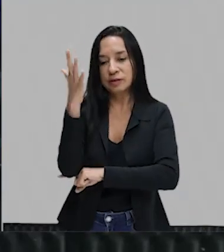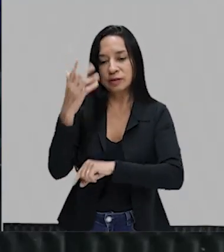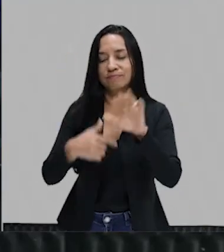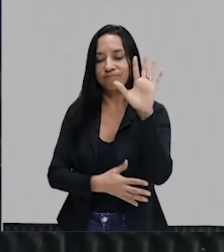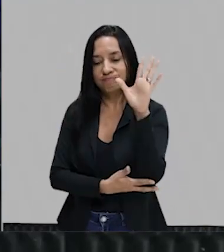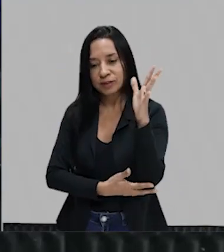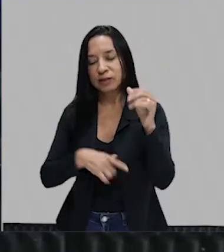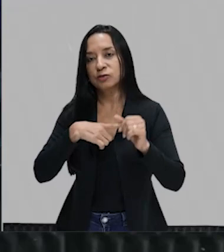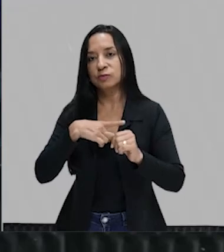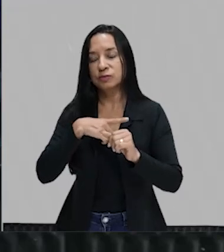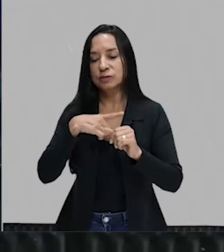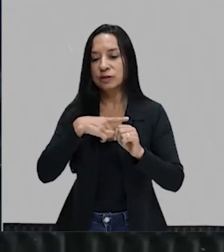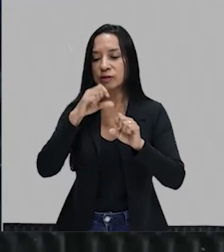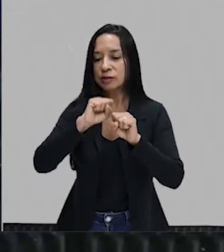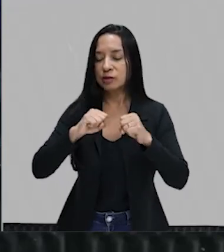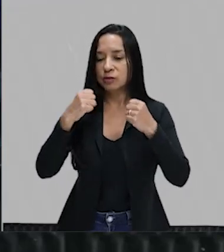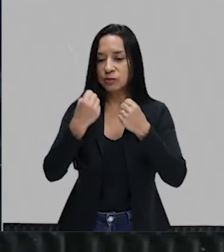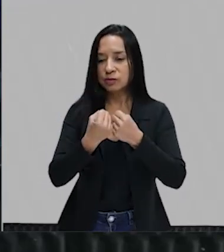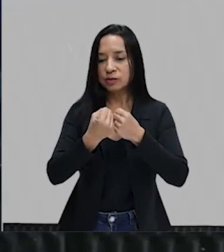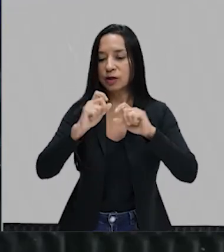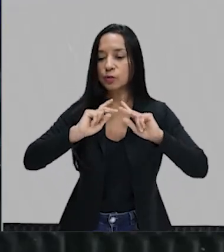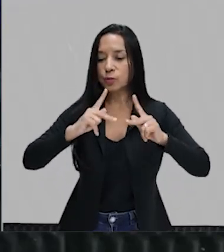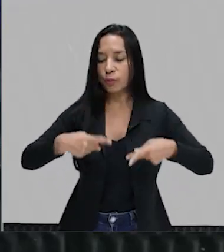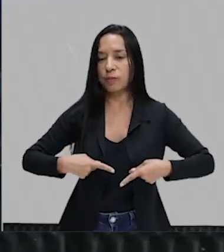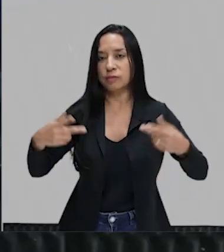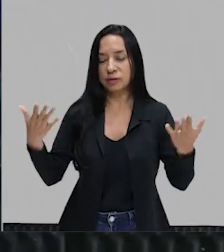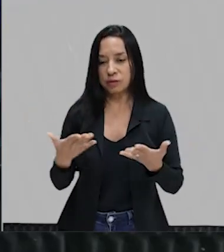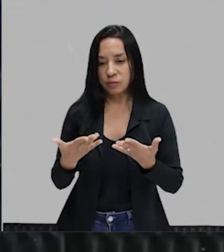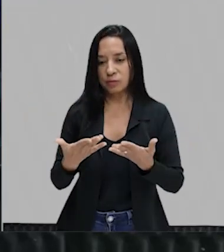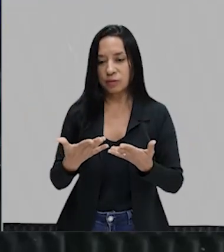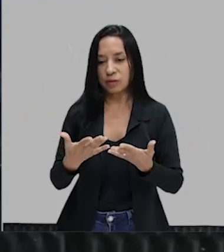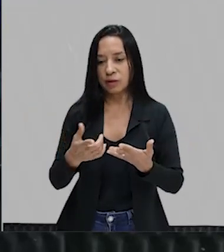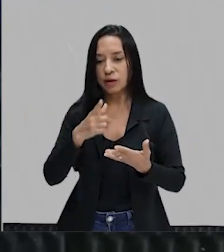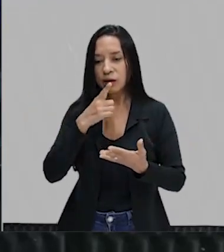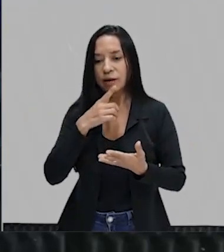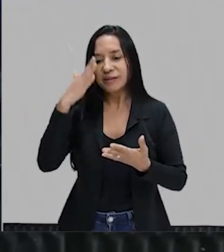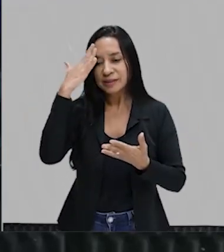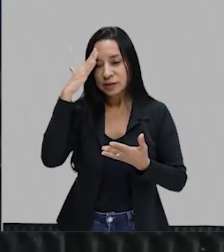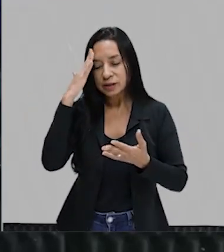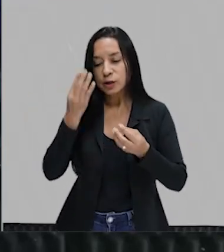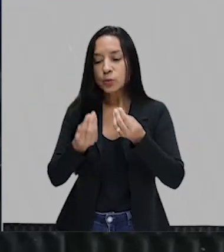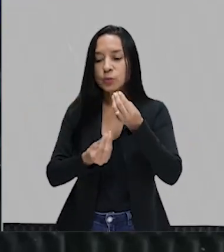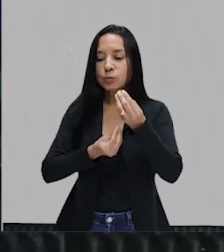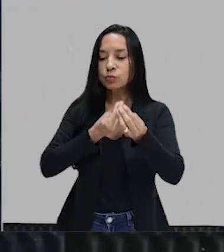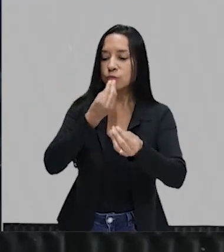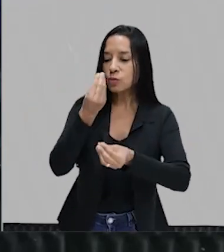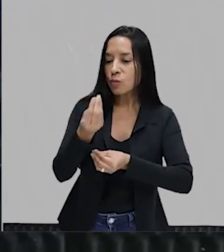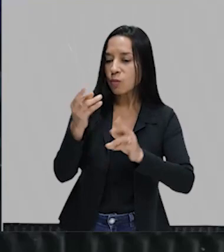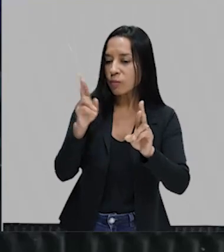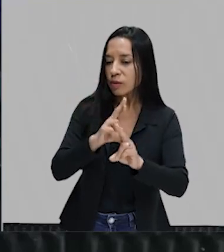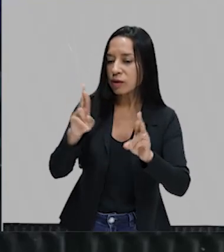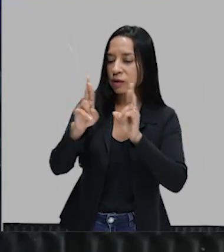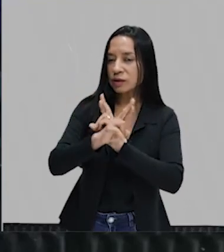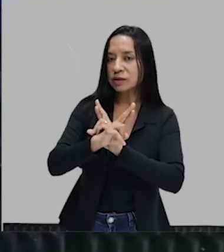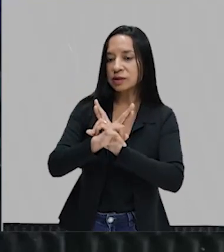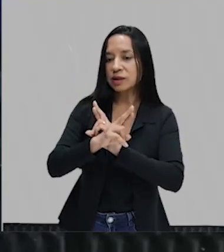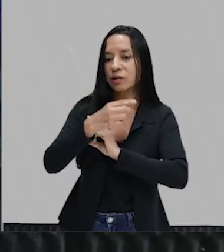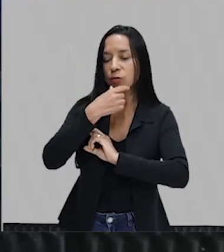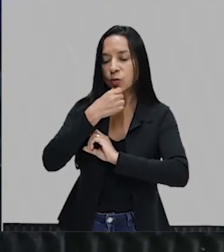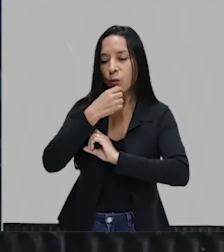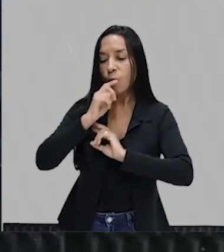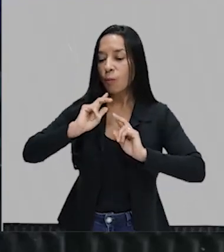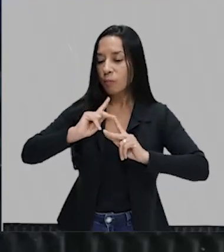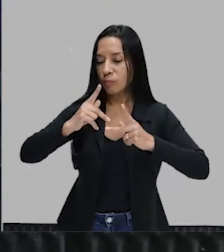presente, eu consigo compreender uma relação de como o homem tratava o meio ambiente desde